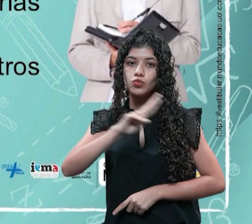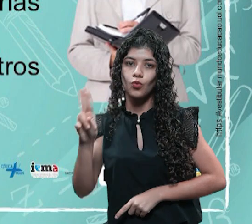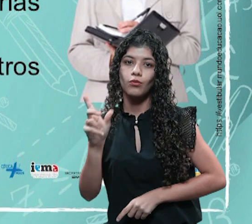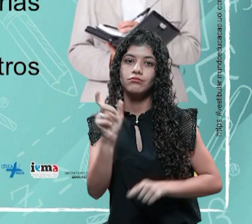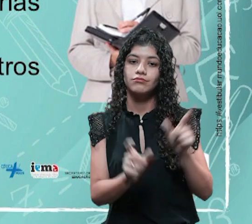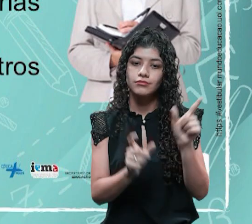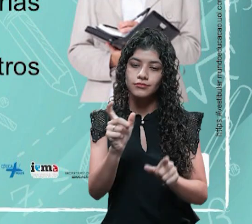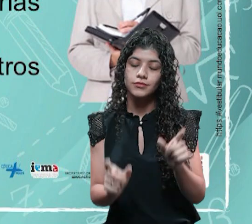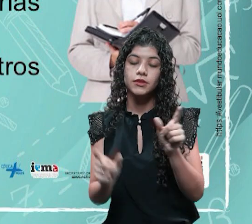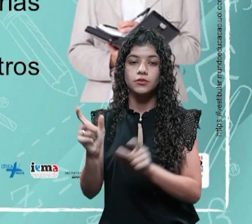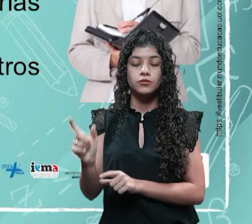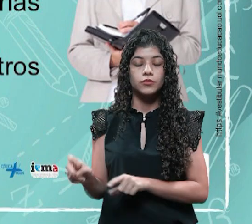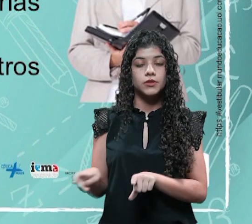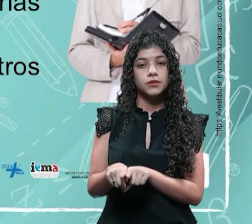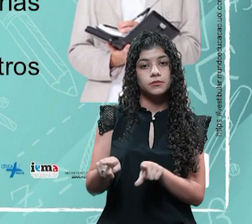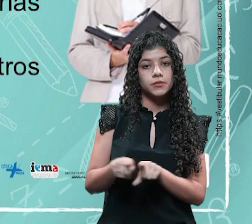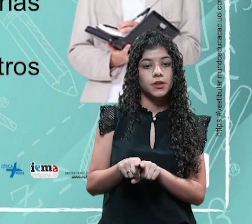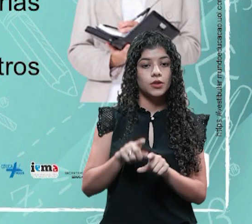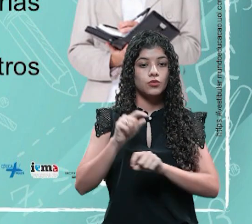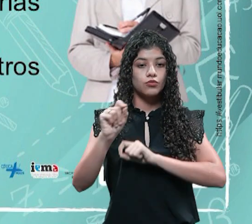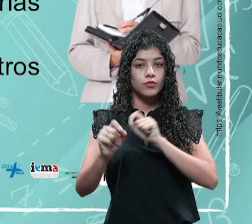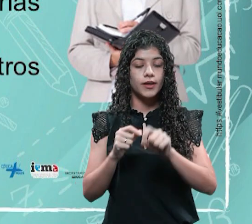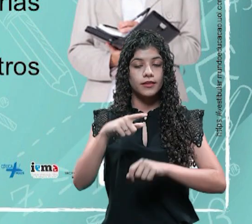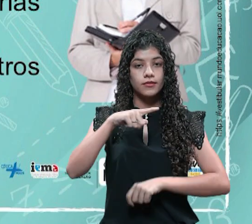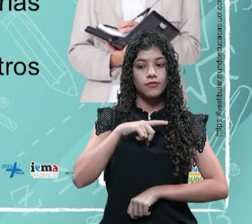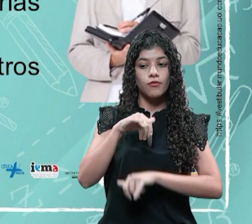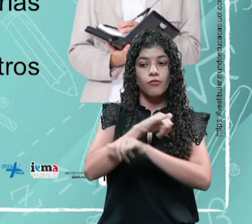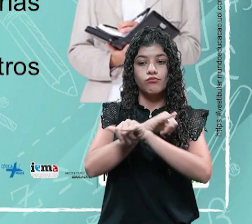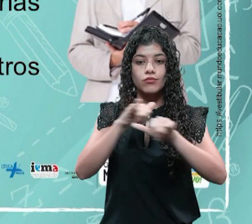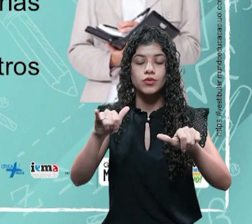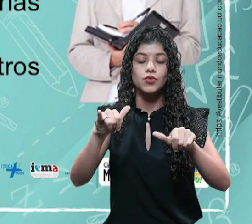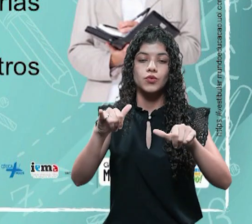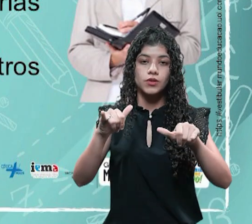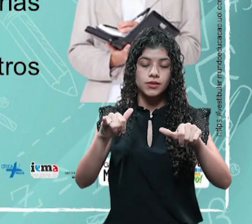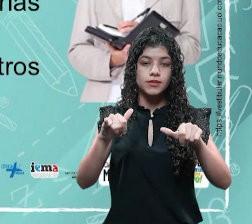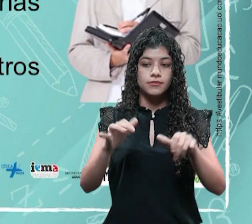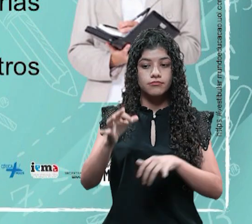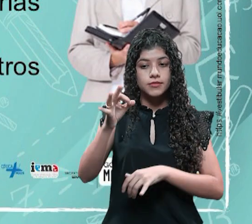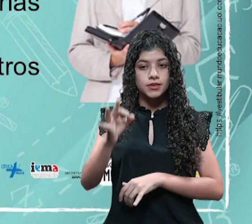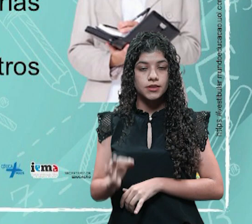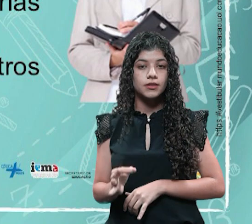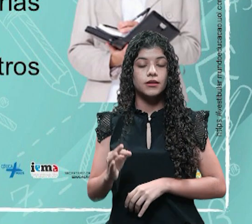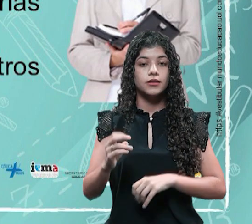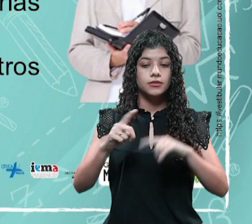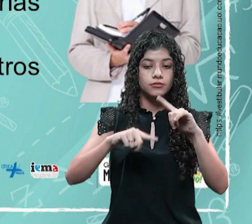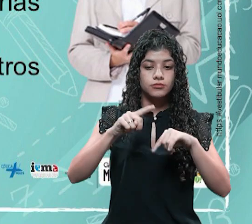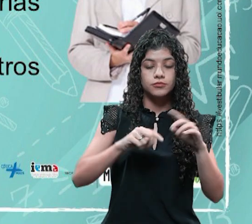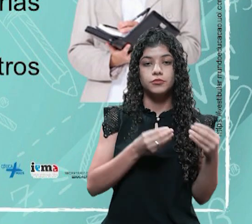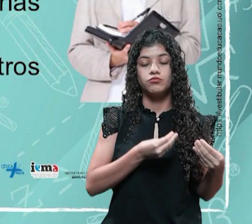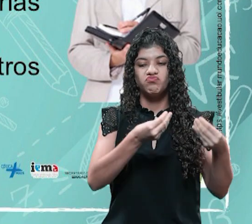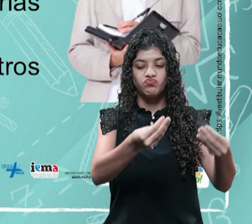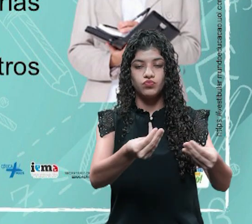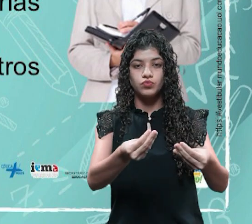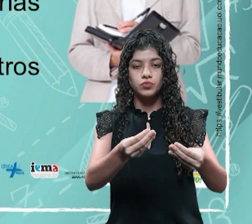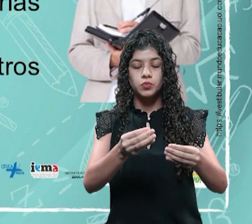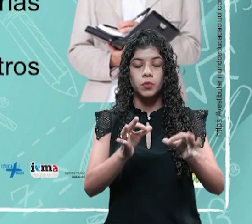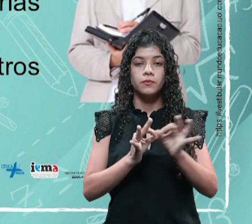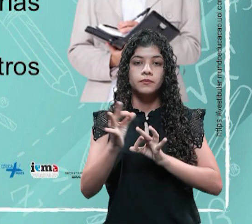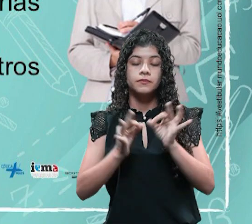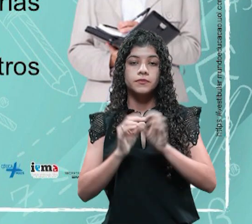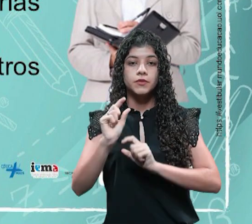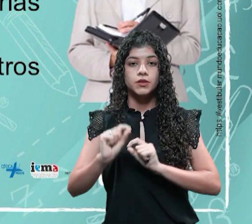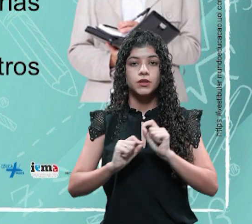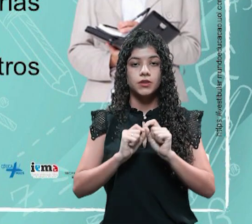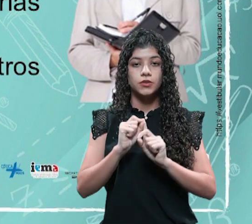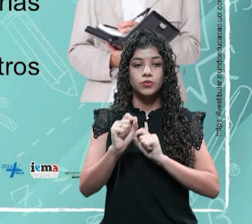autoridades, atender os participantes com informações necessárias e provisões de materiais, preparar